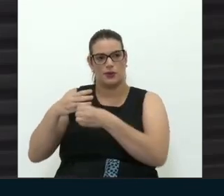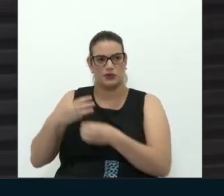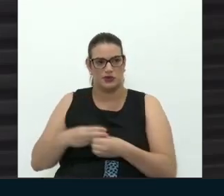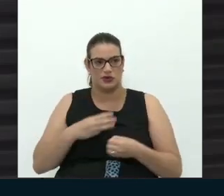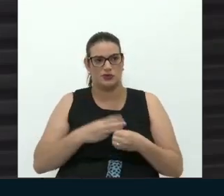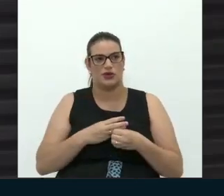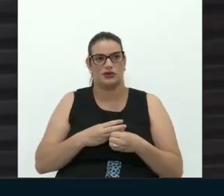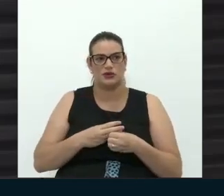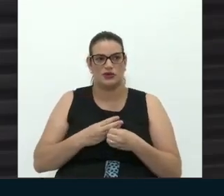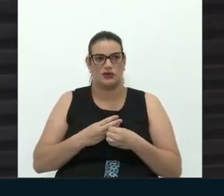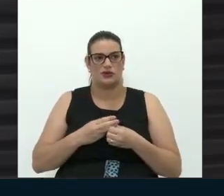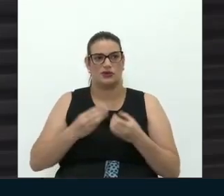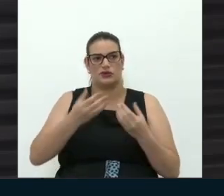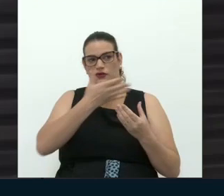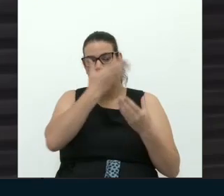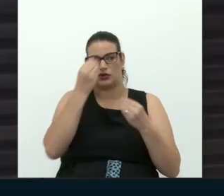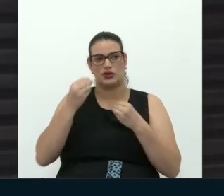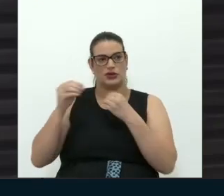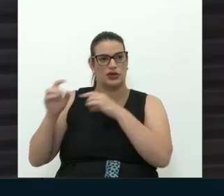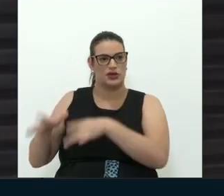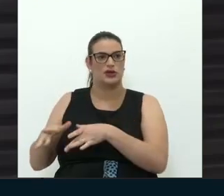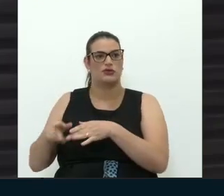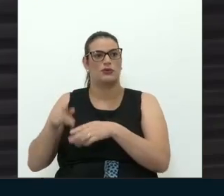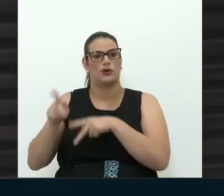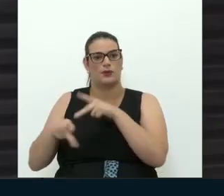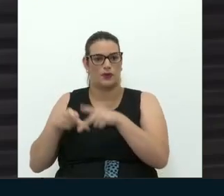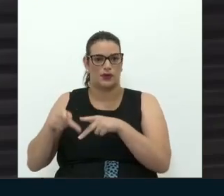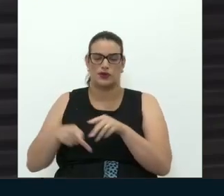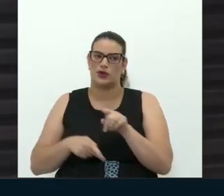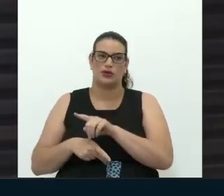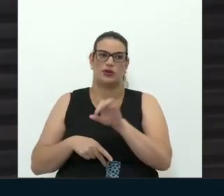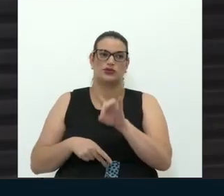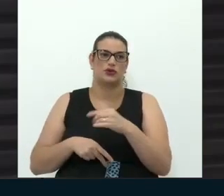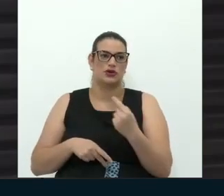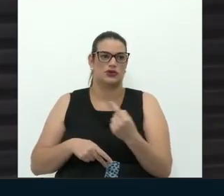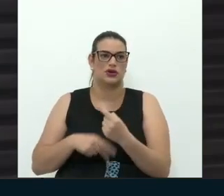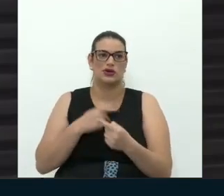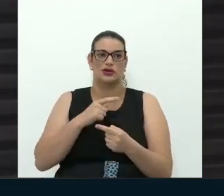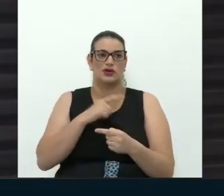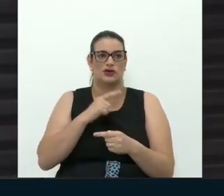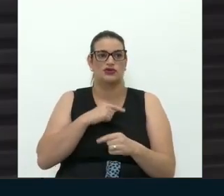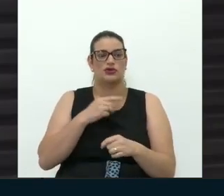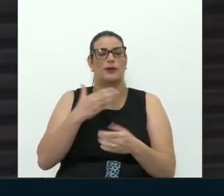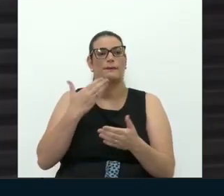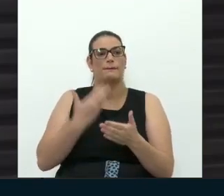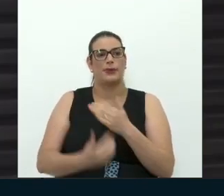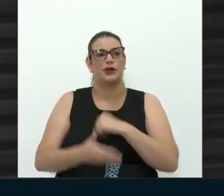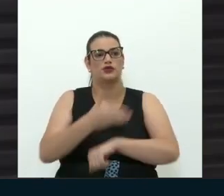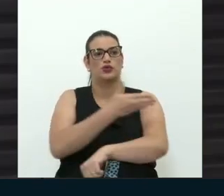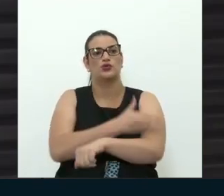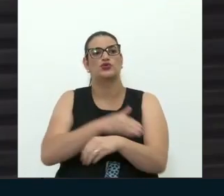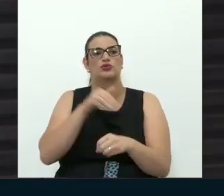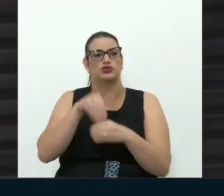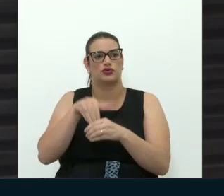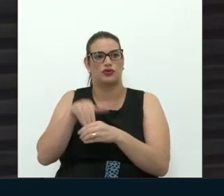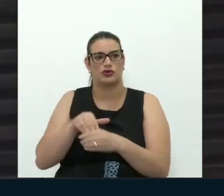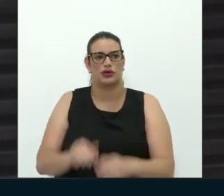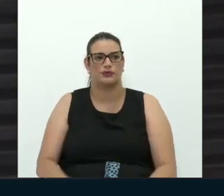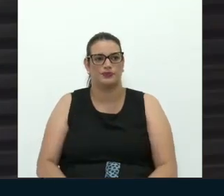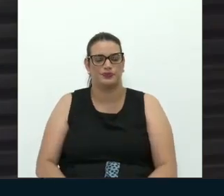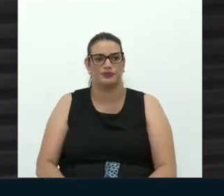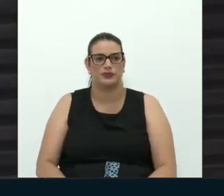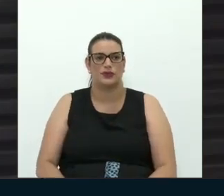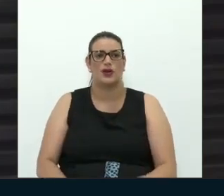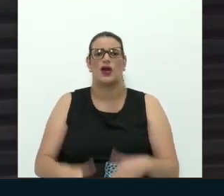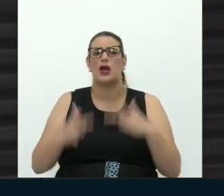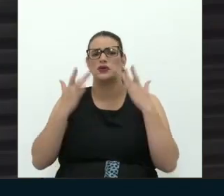ficariam bastante esquecidos de toda a população e não só isso a gente perde o costume de votar a gente a gente nem